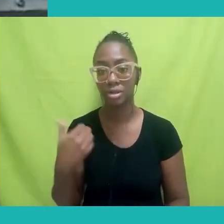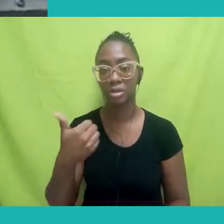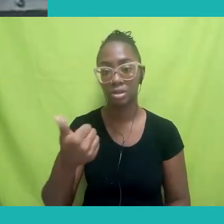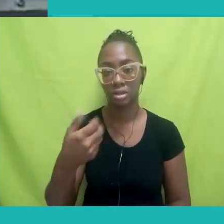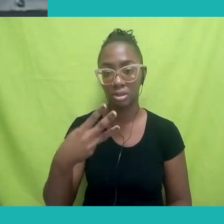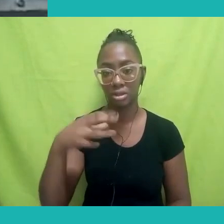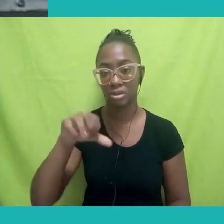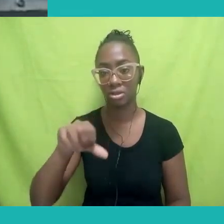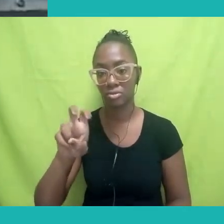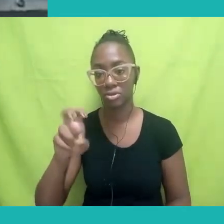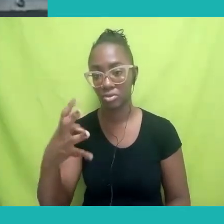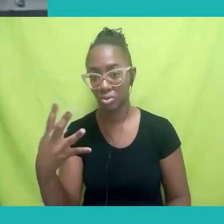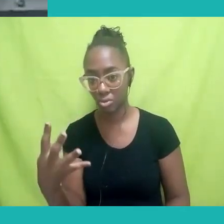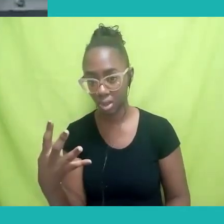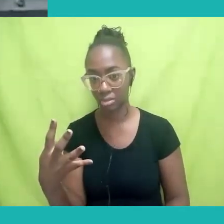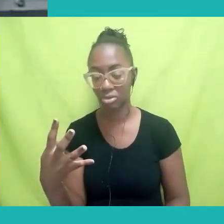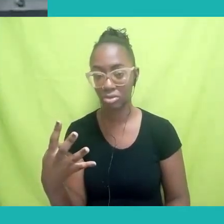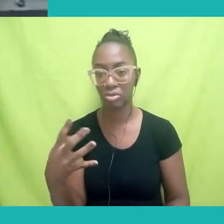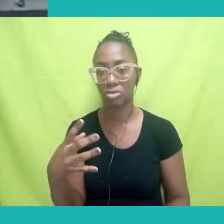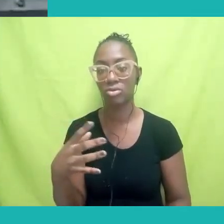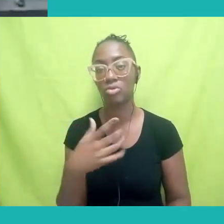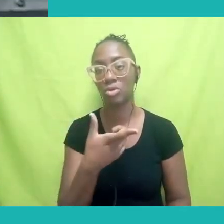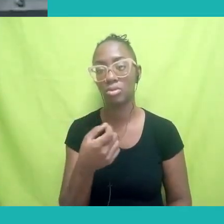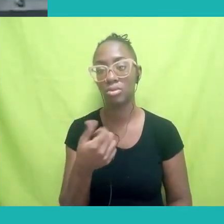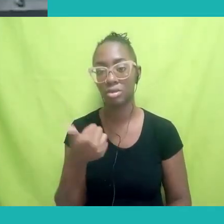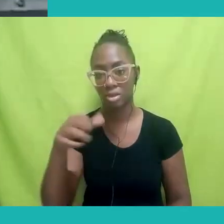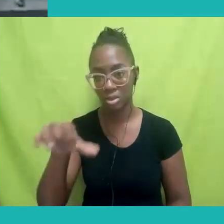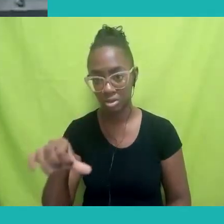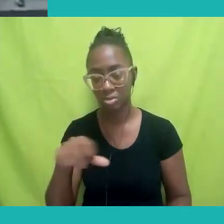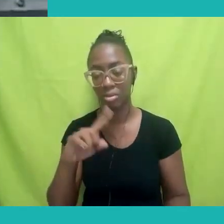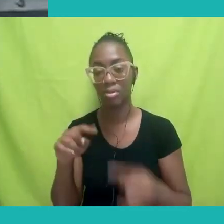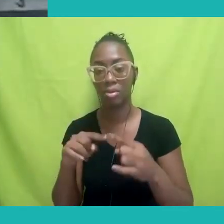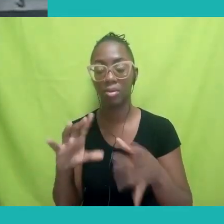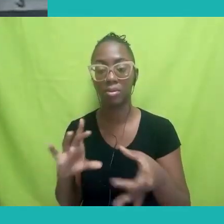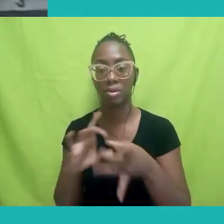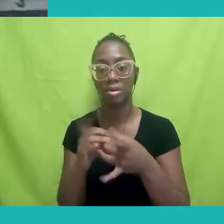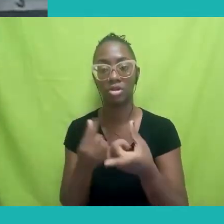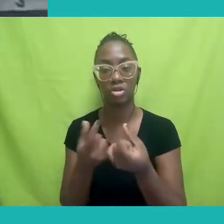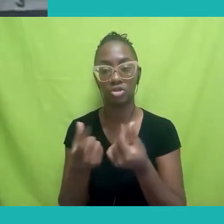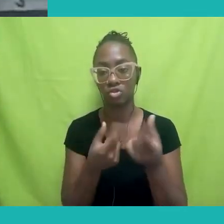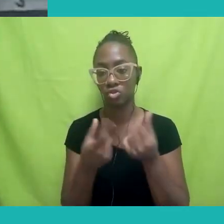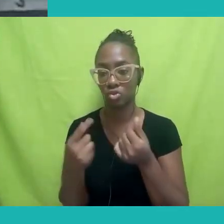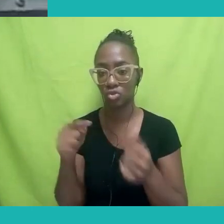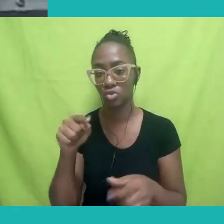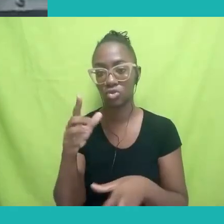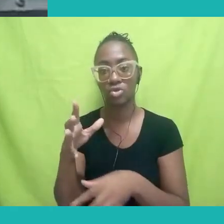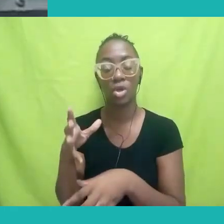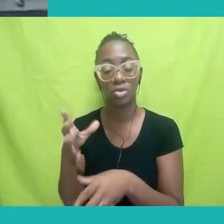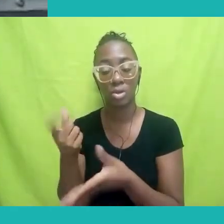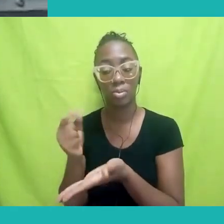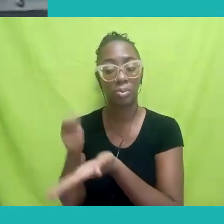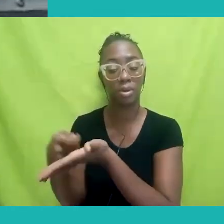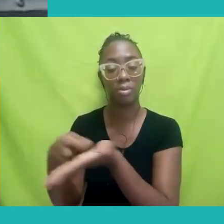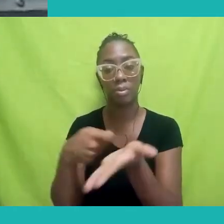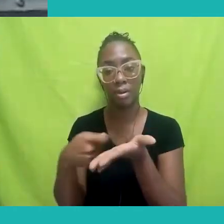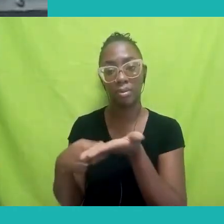13954 pela Lei 13954 de 2019, relativamente ao custeio no tocante a essa contribuição para a pensão